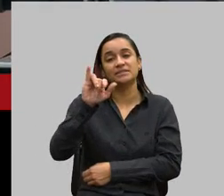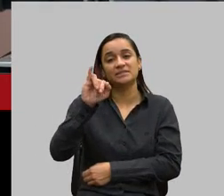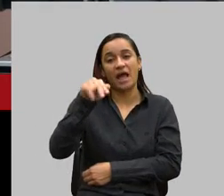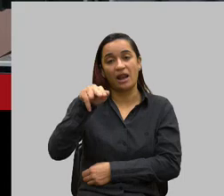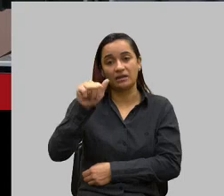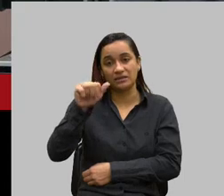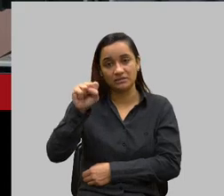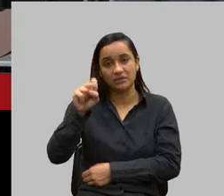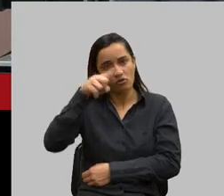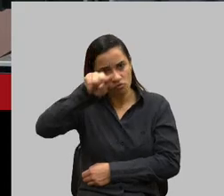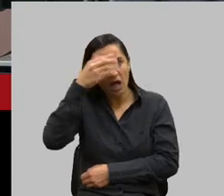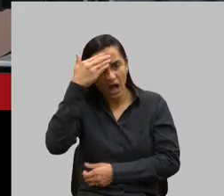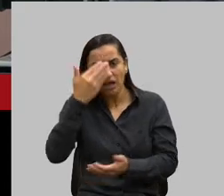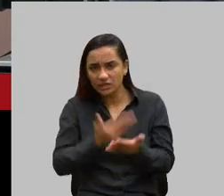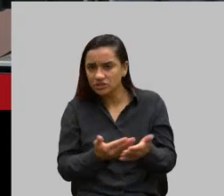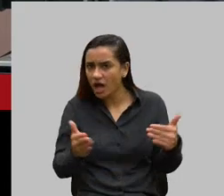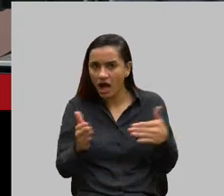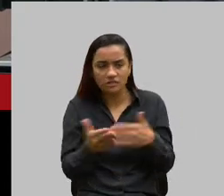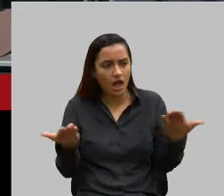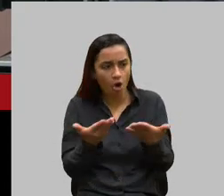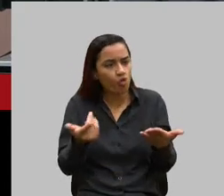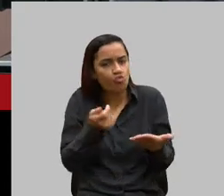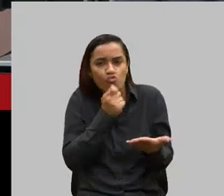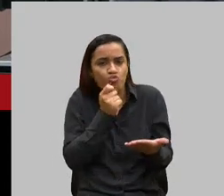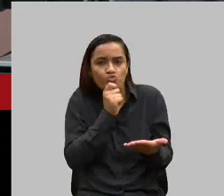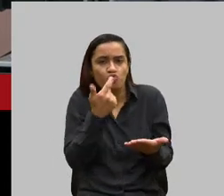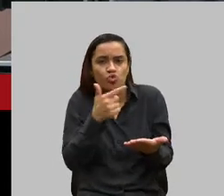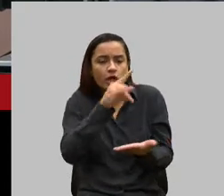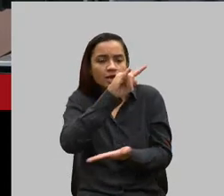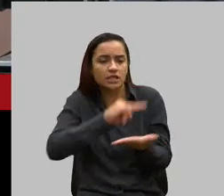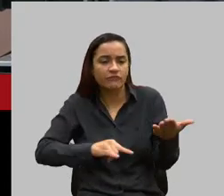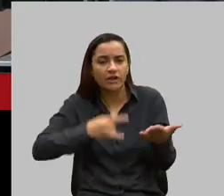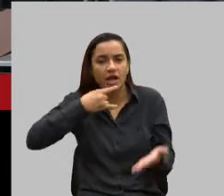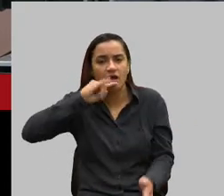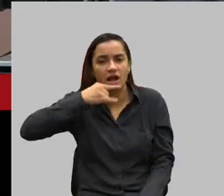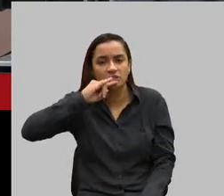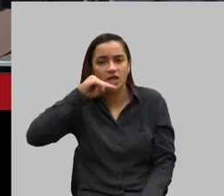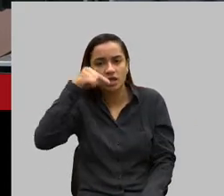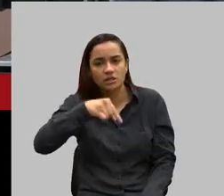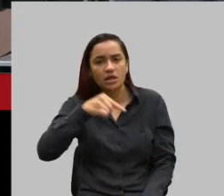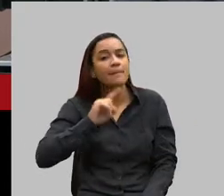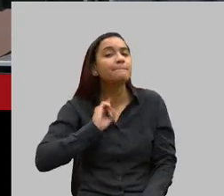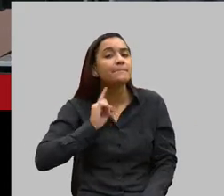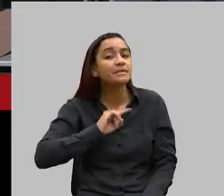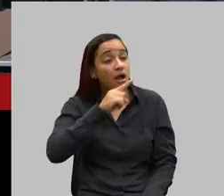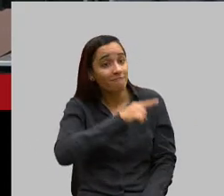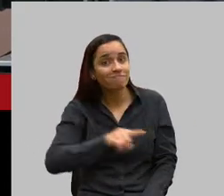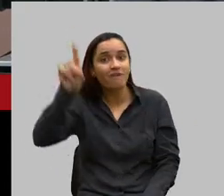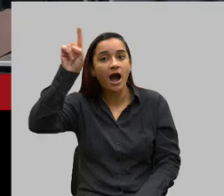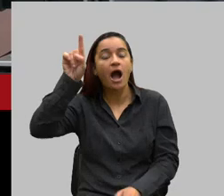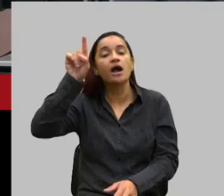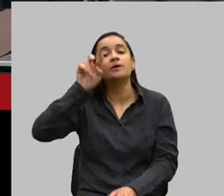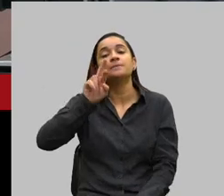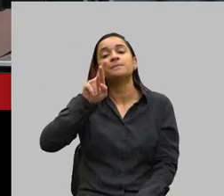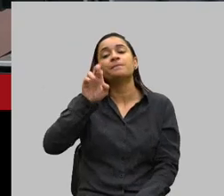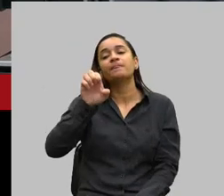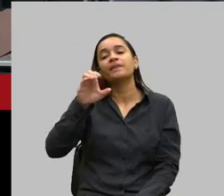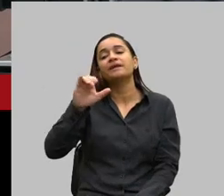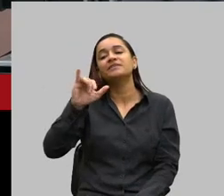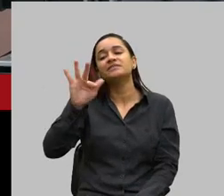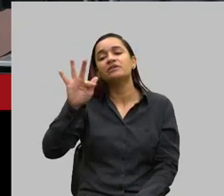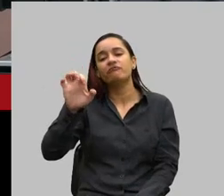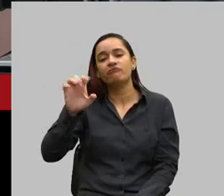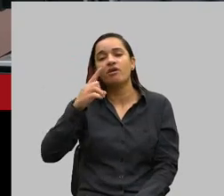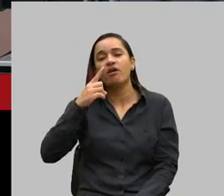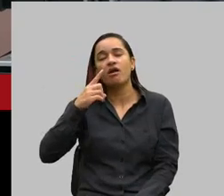cachaça até hoje a Salinas certifica cachaça em Recife e nós estamos apoiando para que Salinas possa ter um